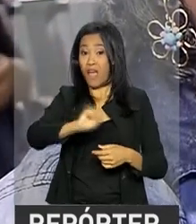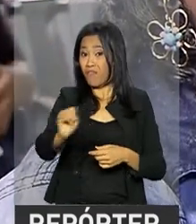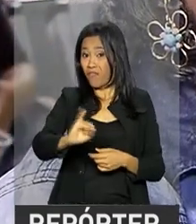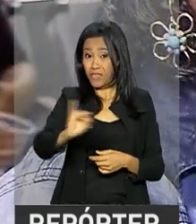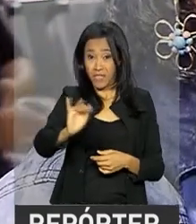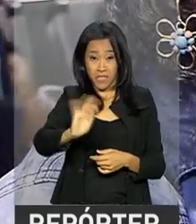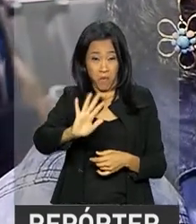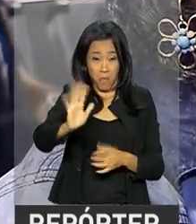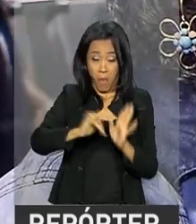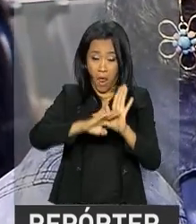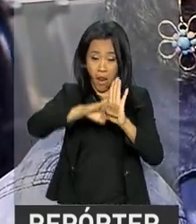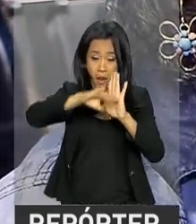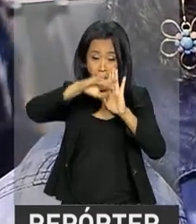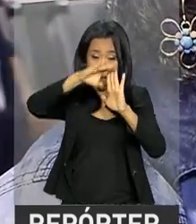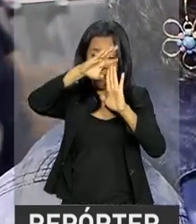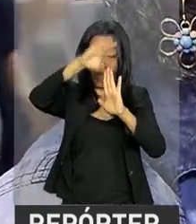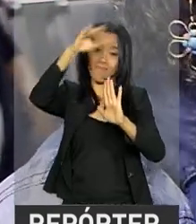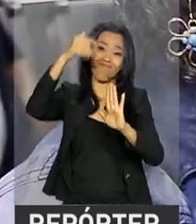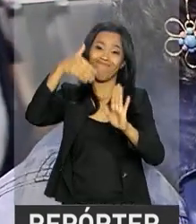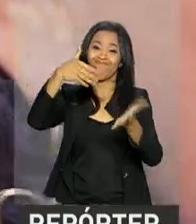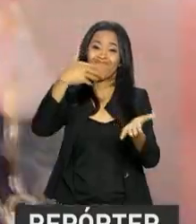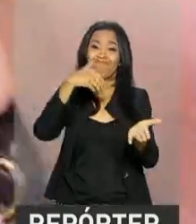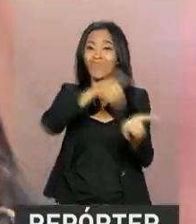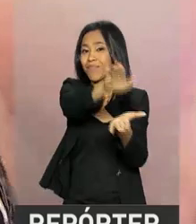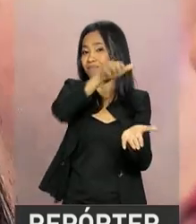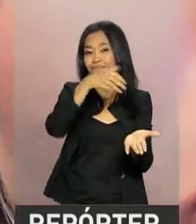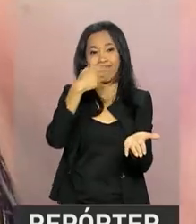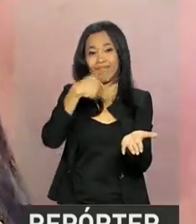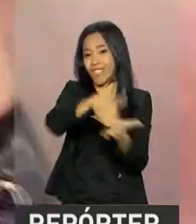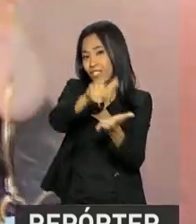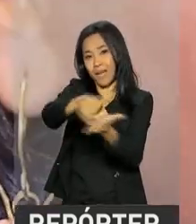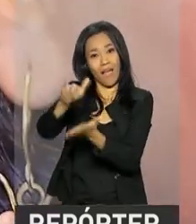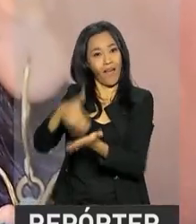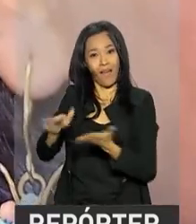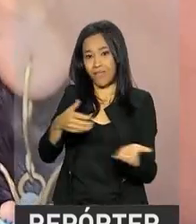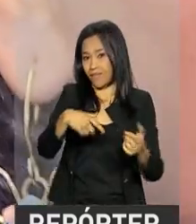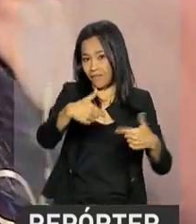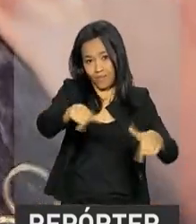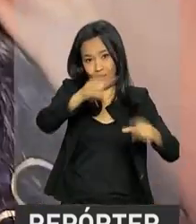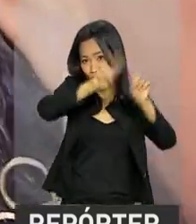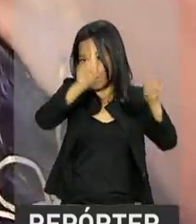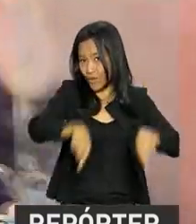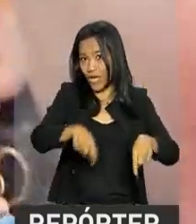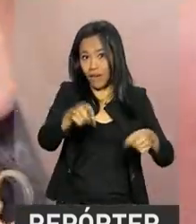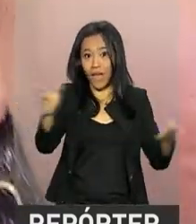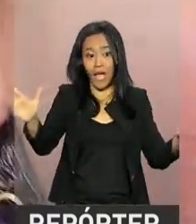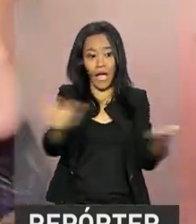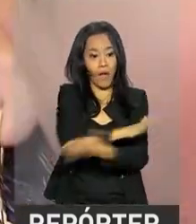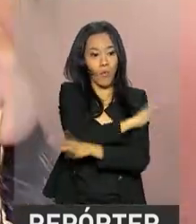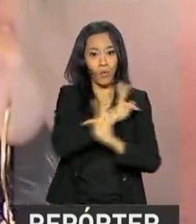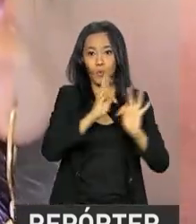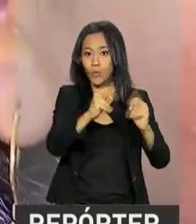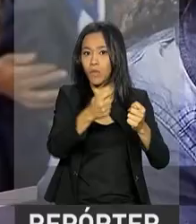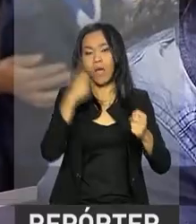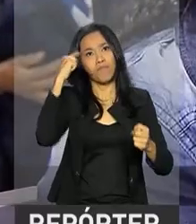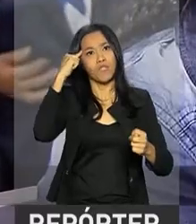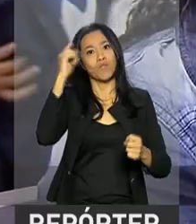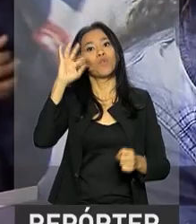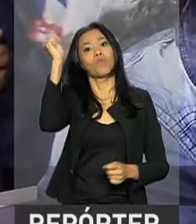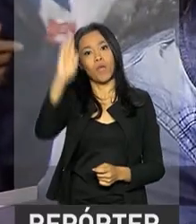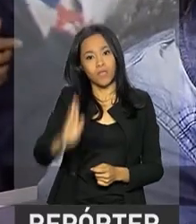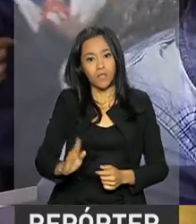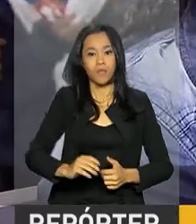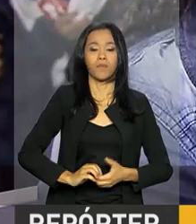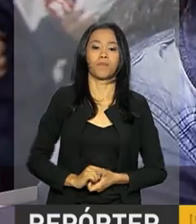descontrolada, teve de começar a dispensar os funcionários, até que não restou nada e o Brasil se tornou a solução. Eu vengo